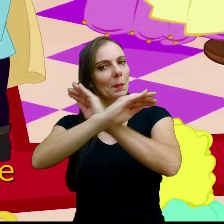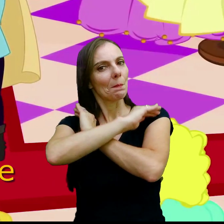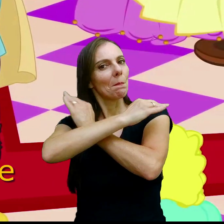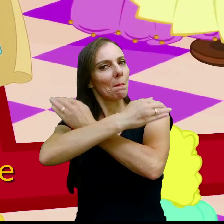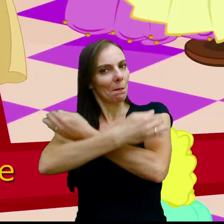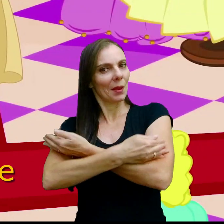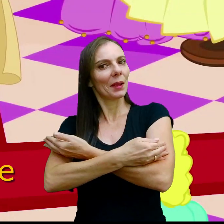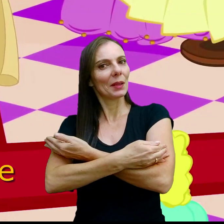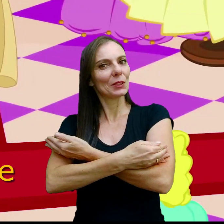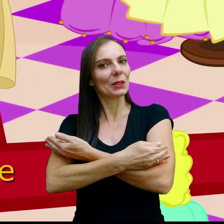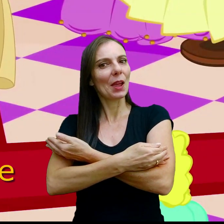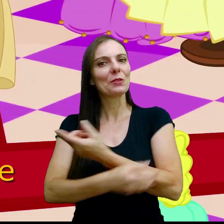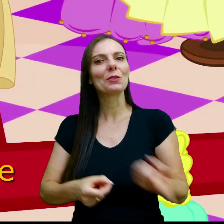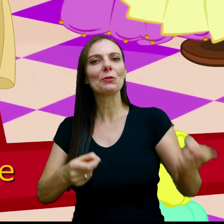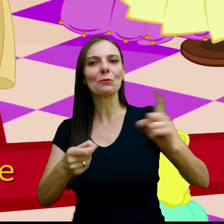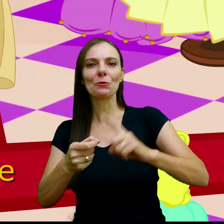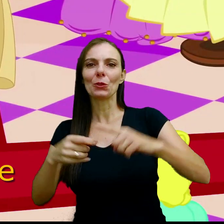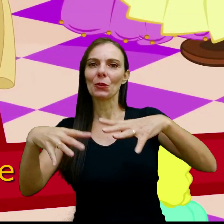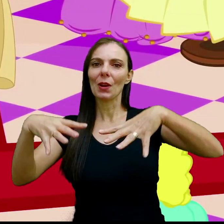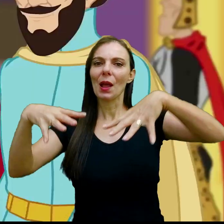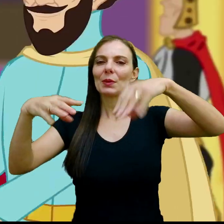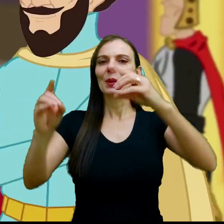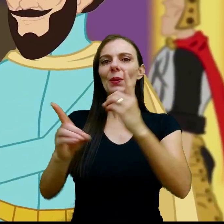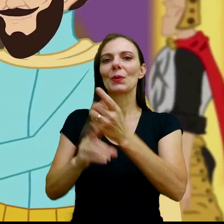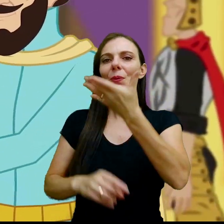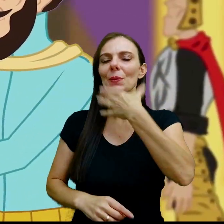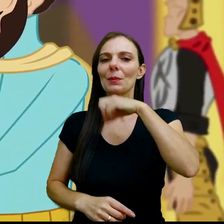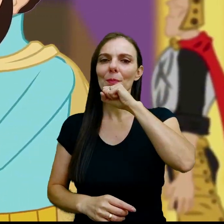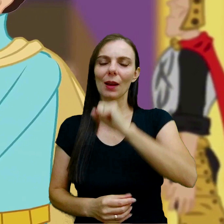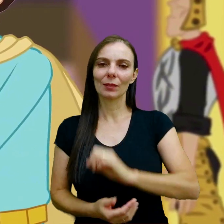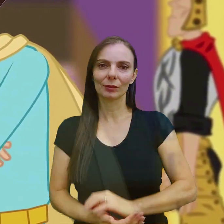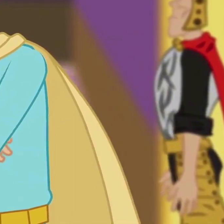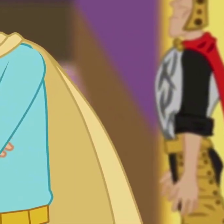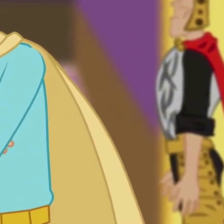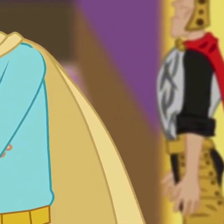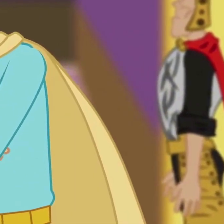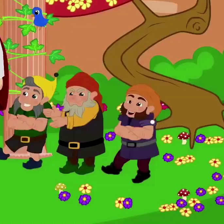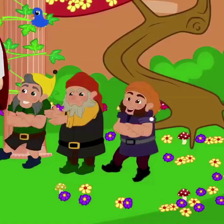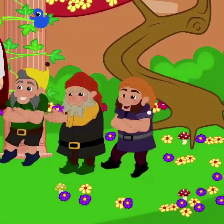Branca de Neve finalmente voltou ao castelo e reencontrou seu pai.